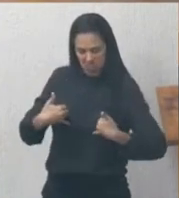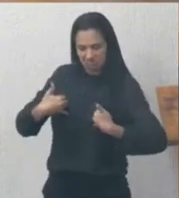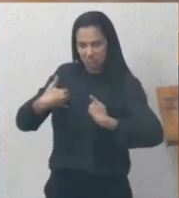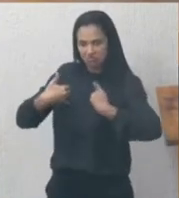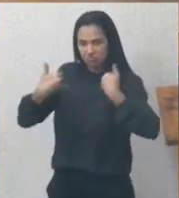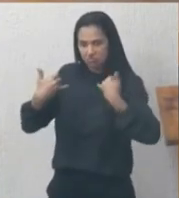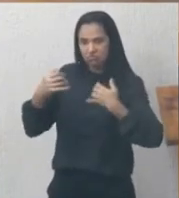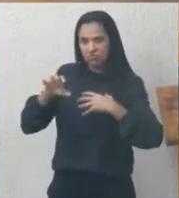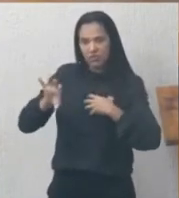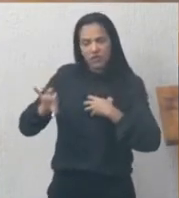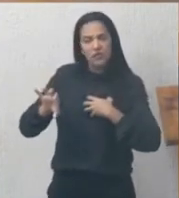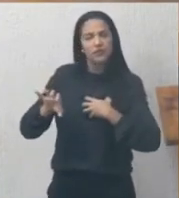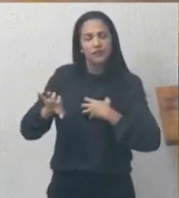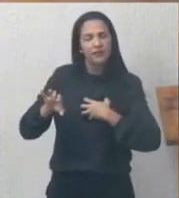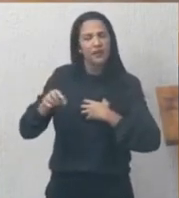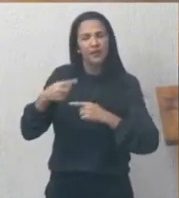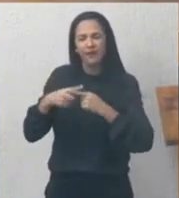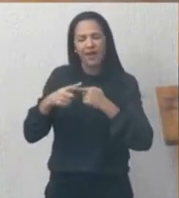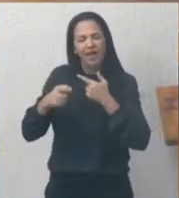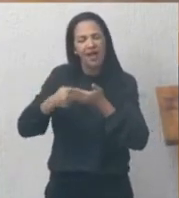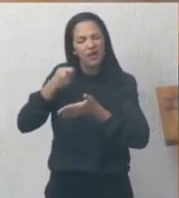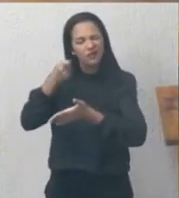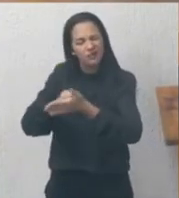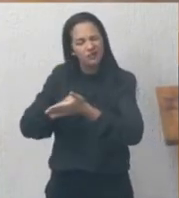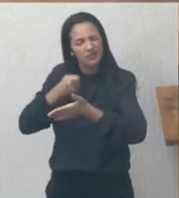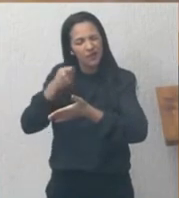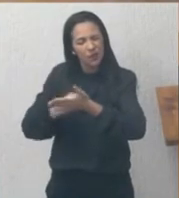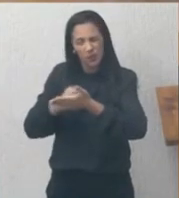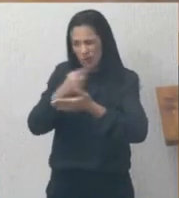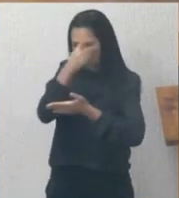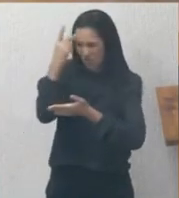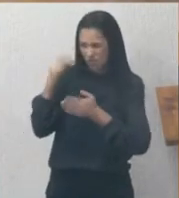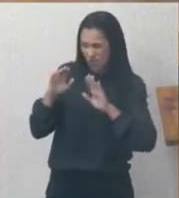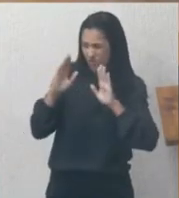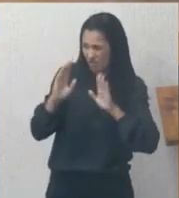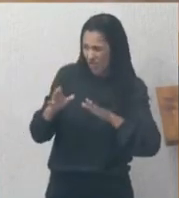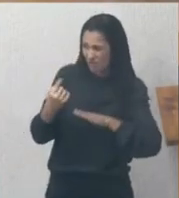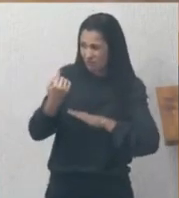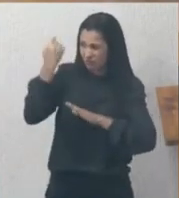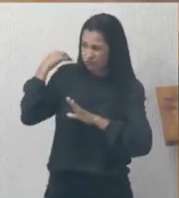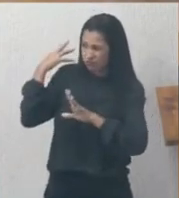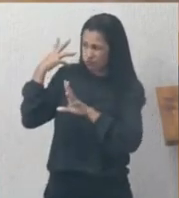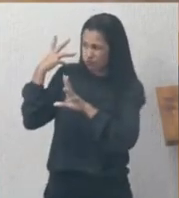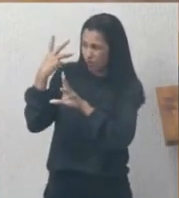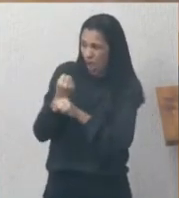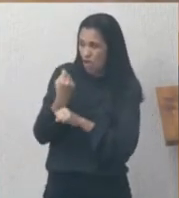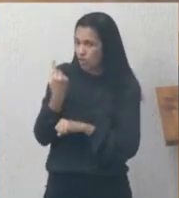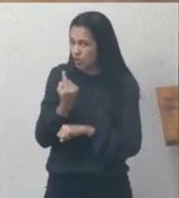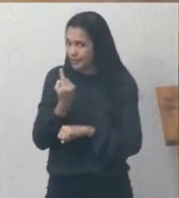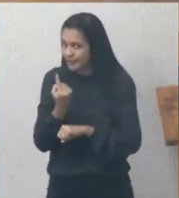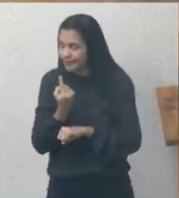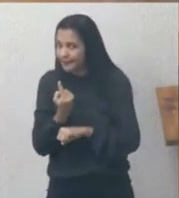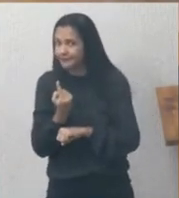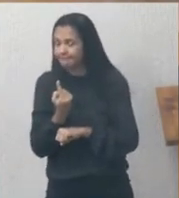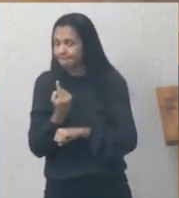porque é uma luta que cada um que tá aqui os antigos enfim Eles faziam isso individualmente E aí